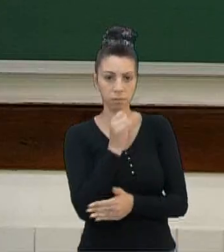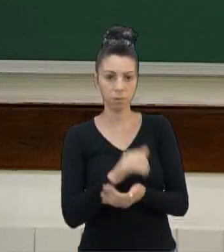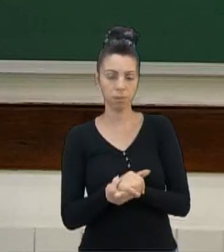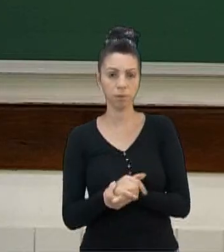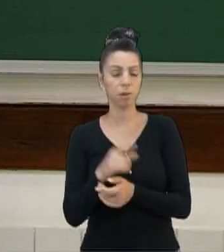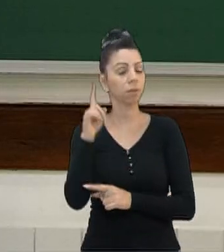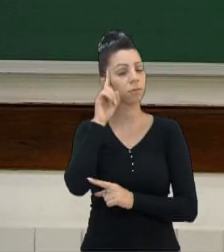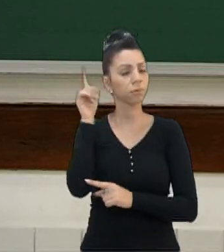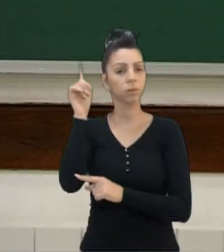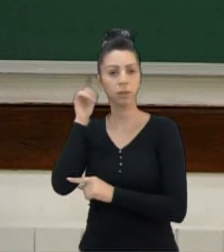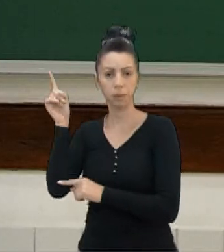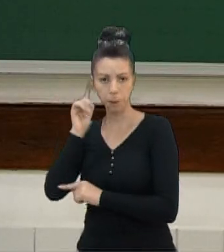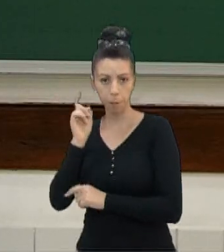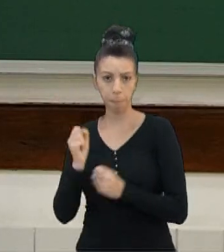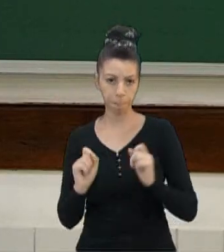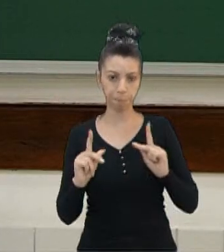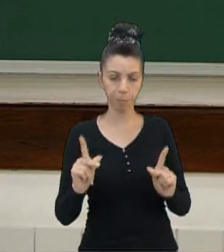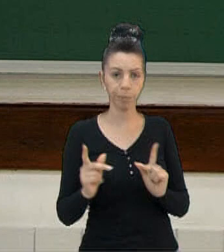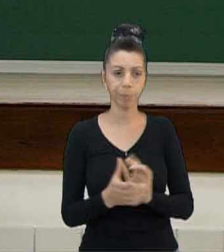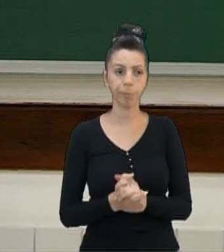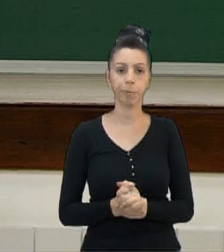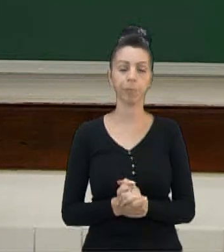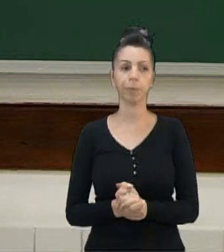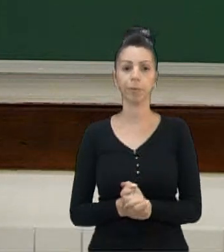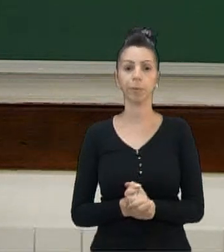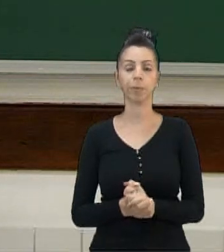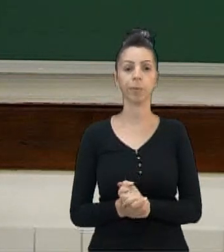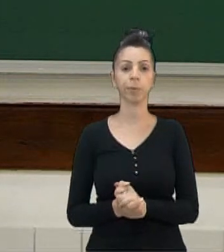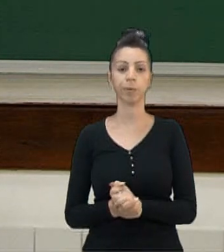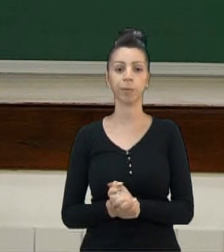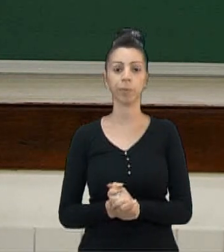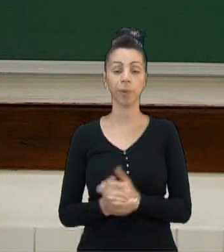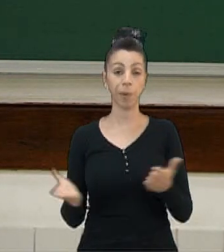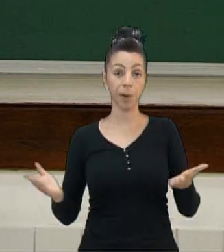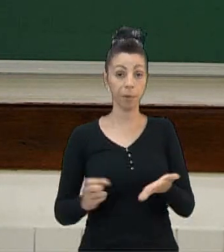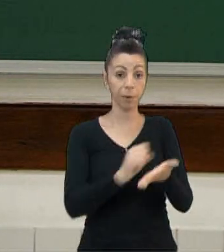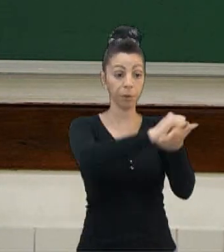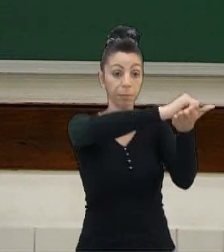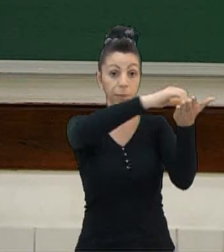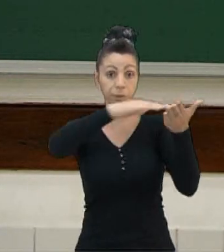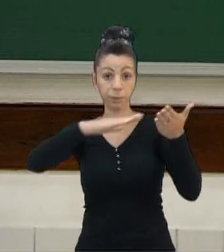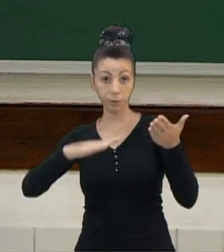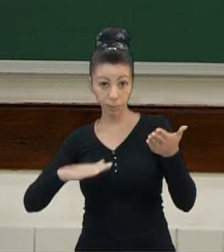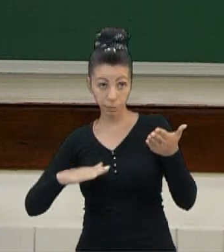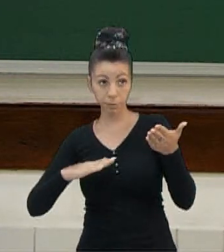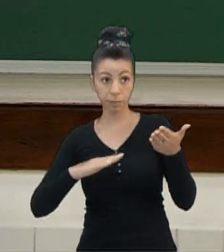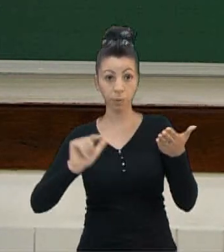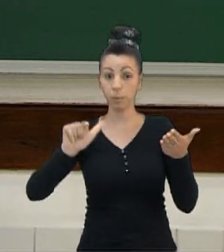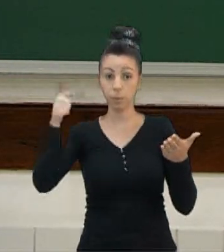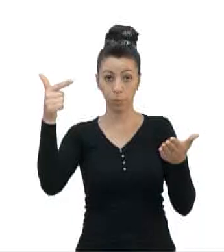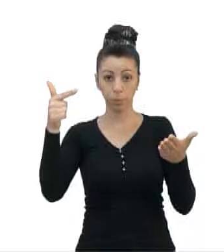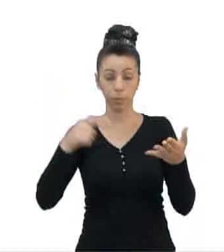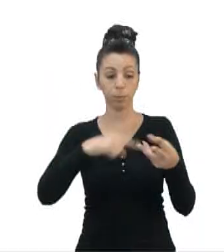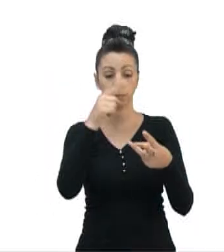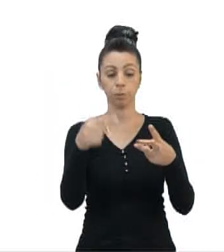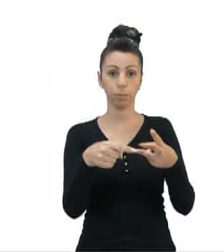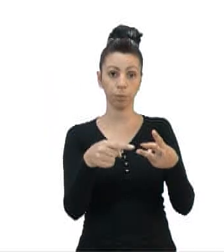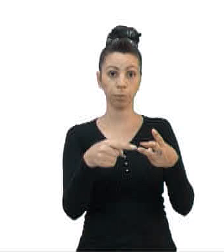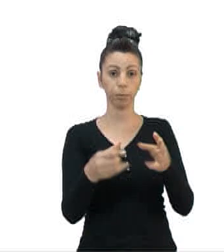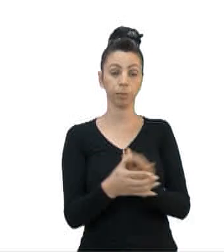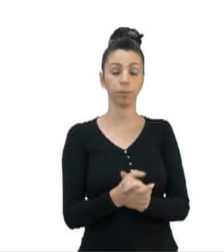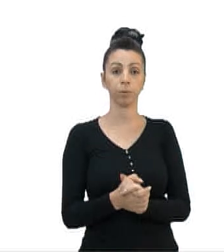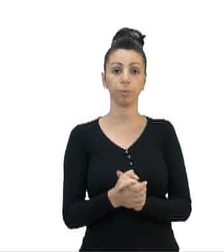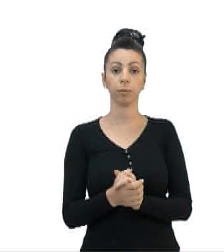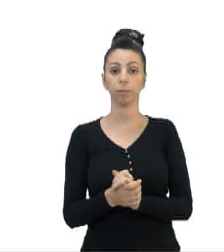do dia a dia aí, tá certo? Ok, agora a gente vai para um exercício aqui, tá? Outro exercício. Indique